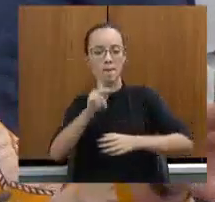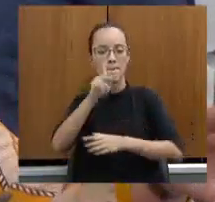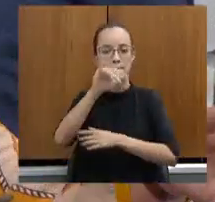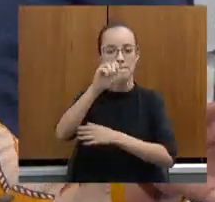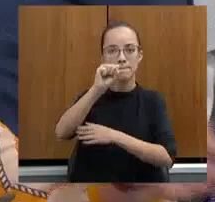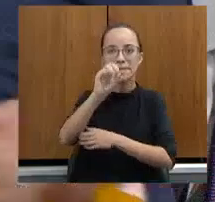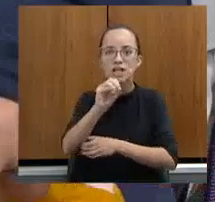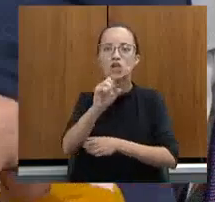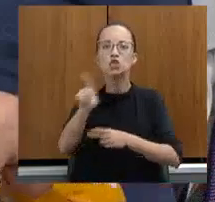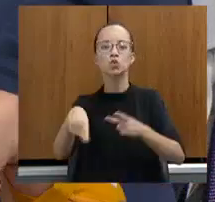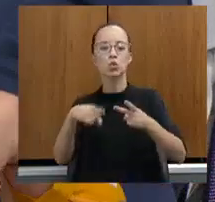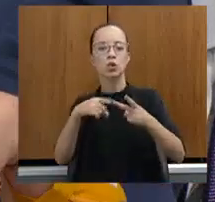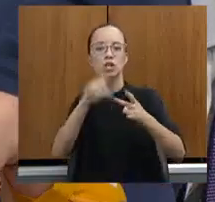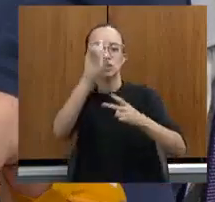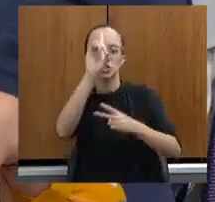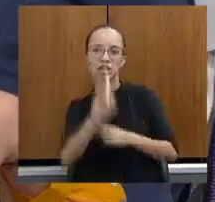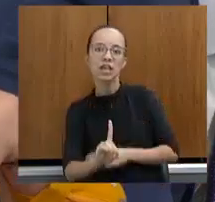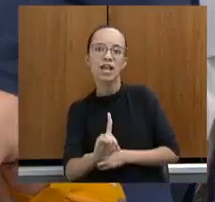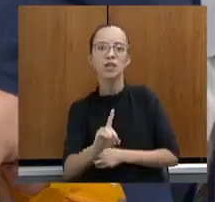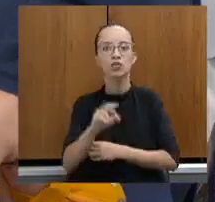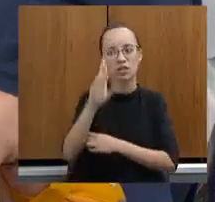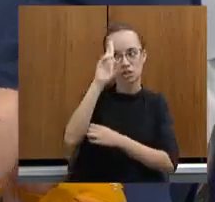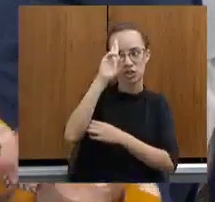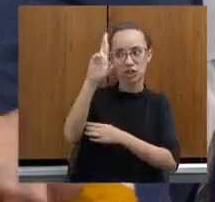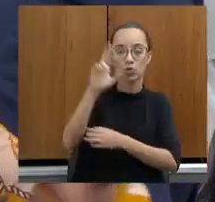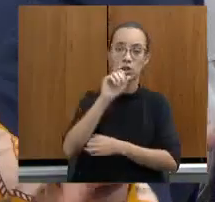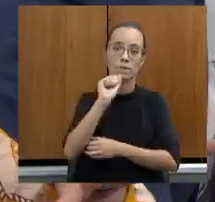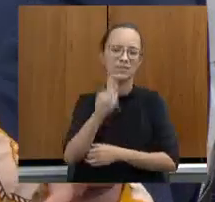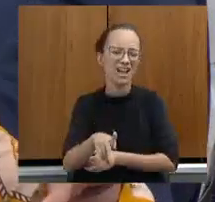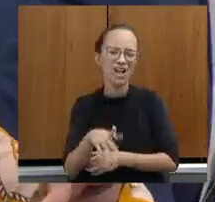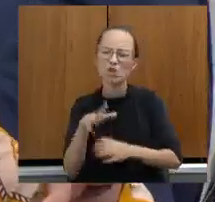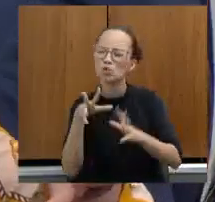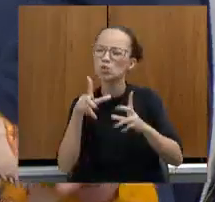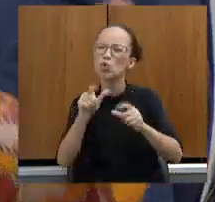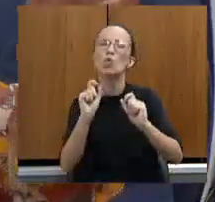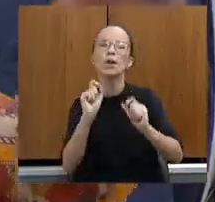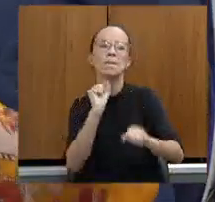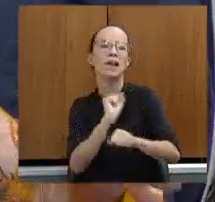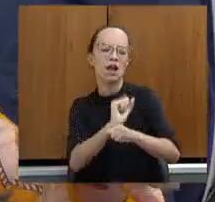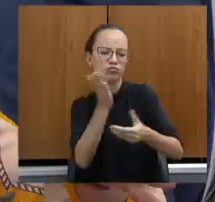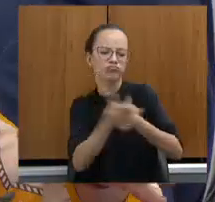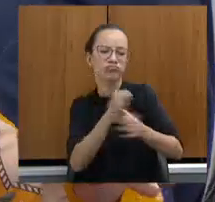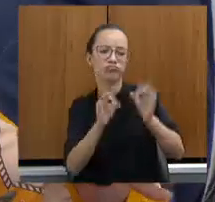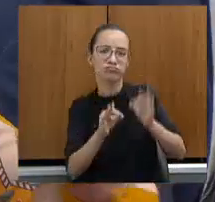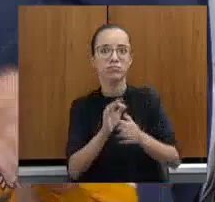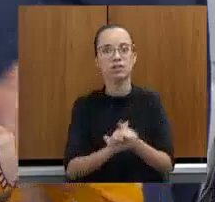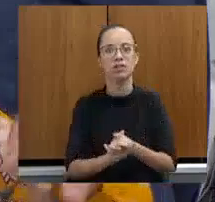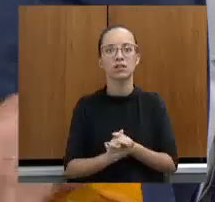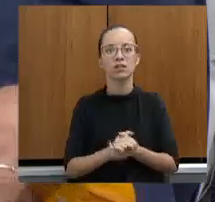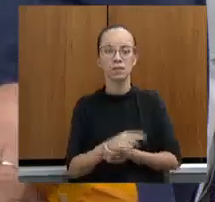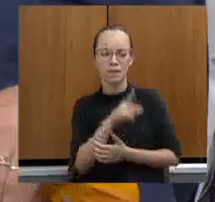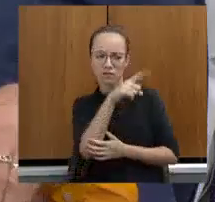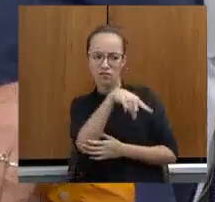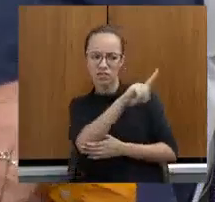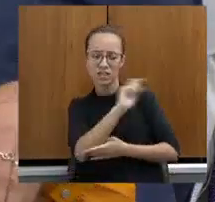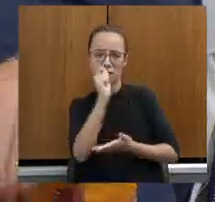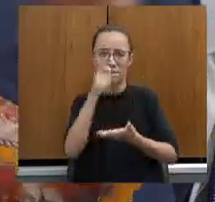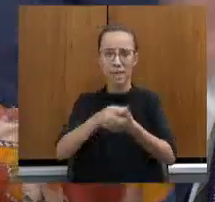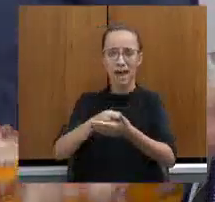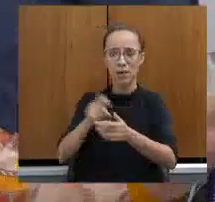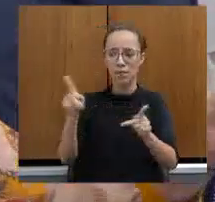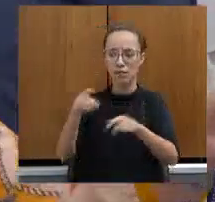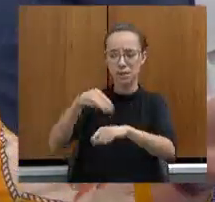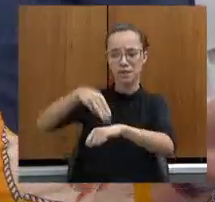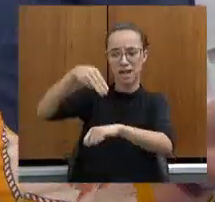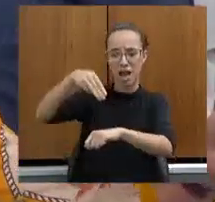advérbio direito das diretoras aposentadas tá tudo judicializado carreira vocês pagam mestrado para